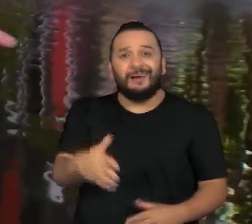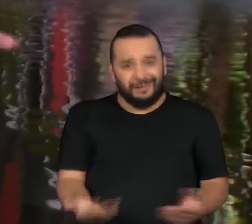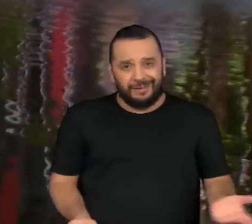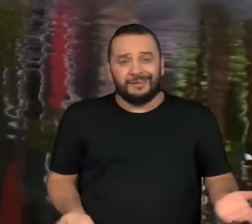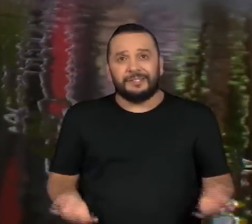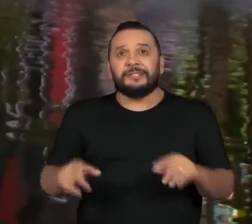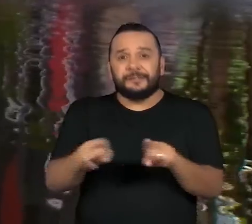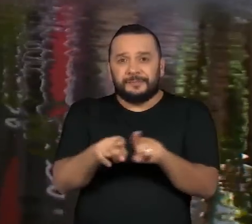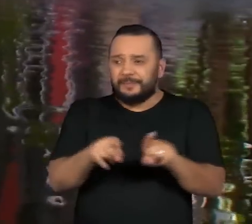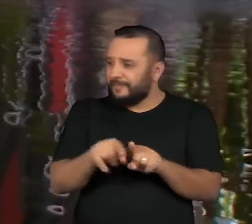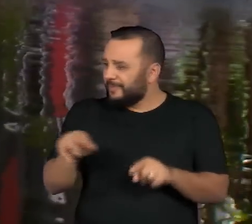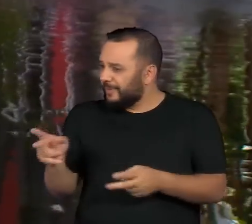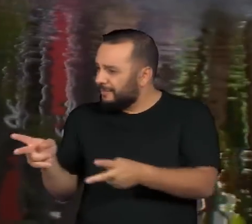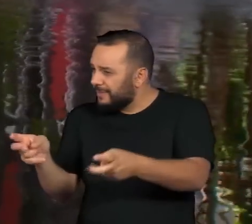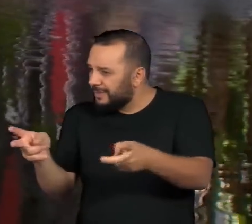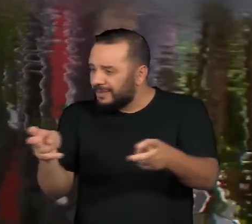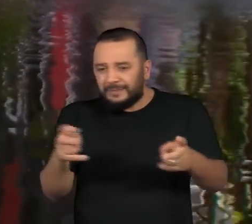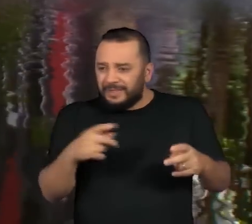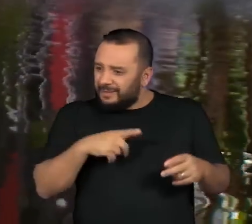observar os rios